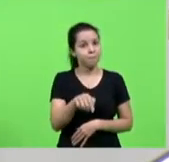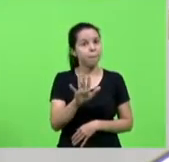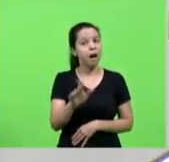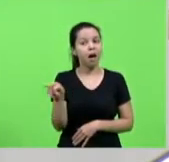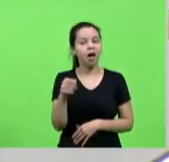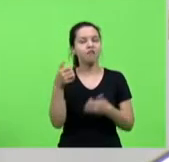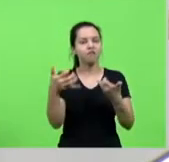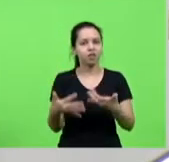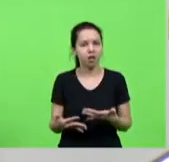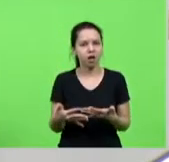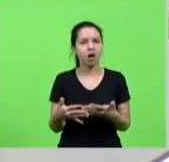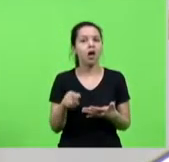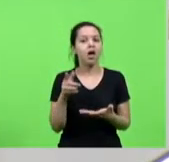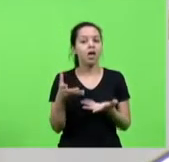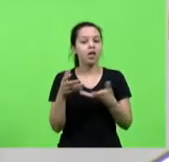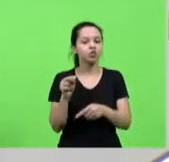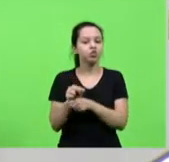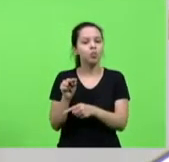suposta proteção da criança,